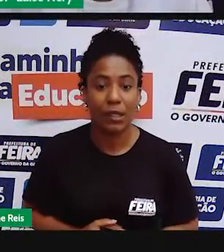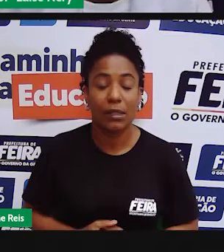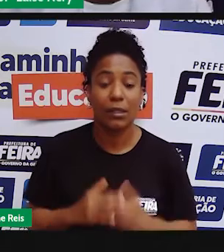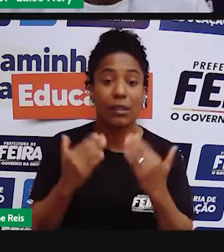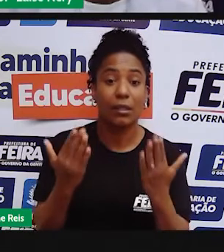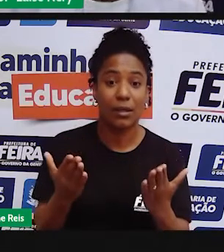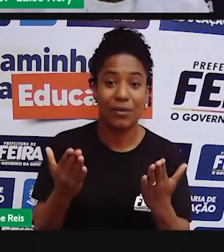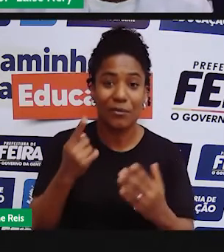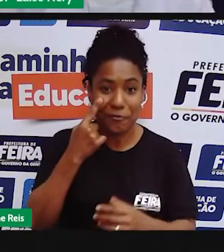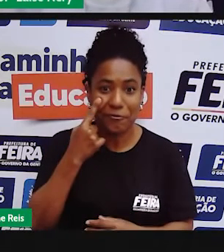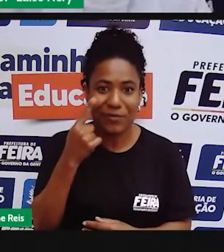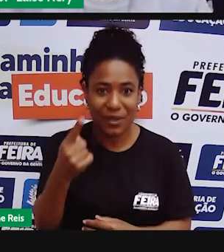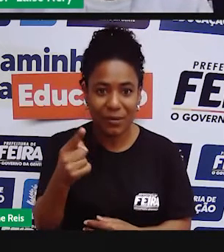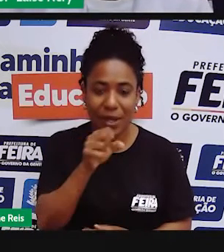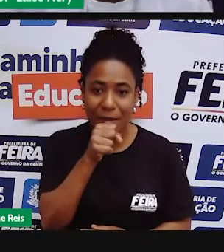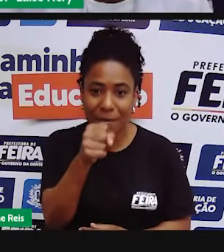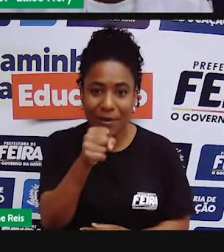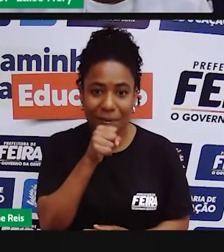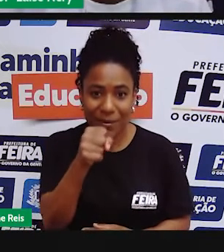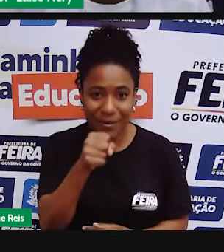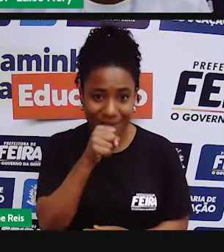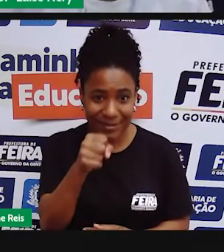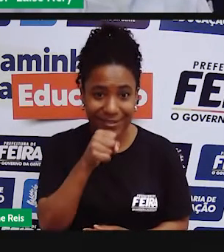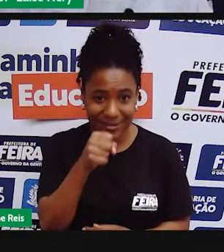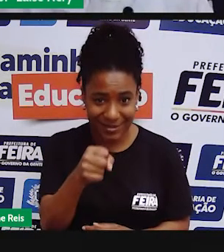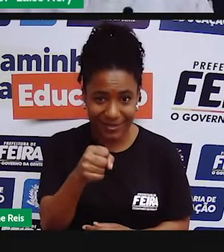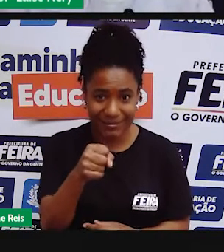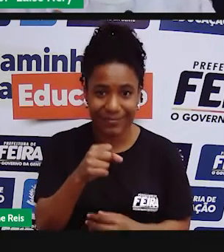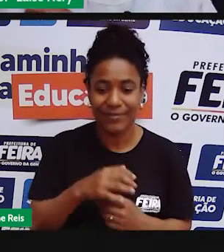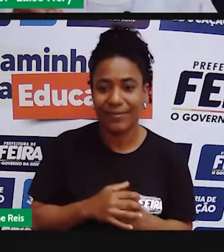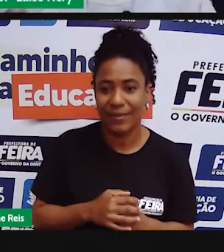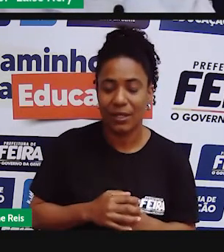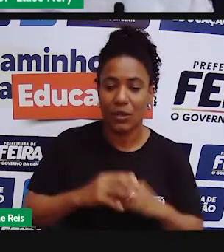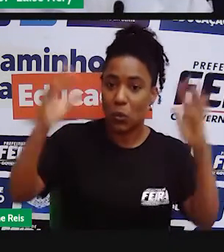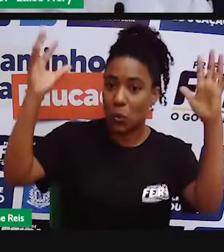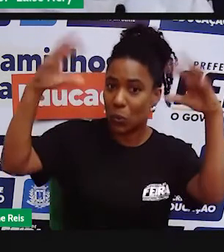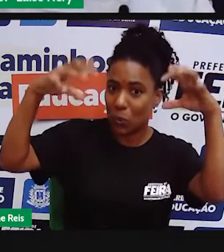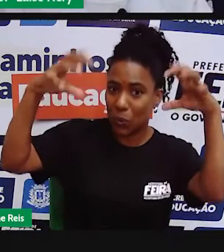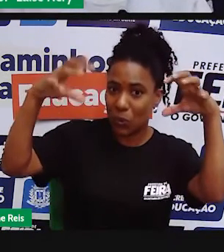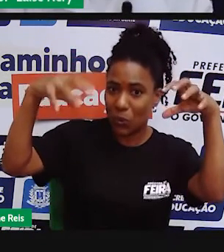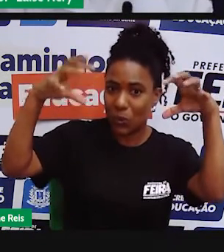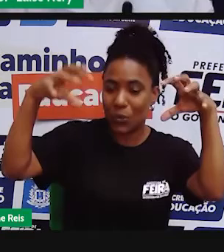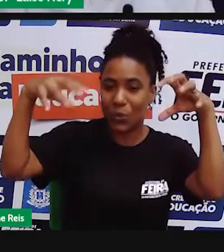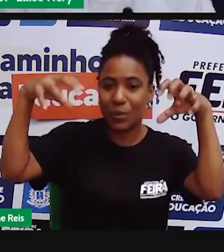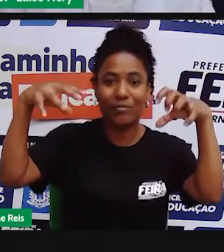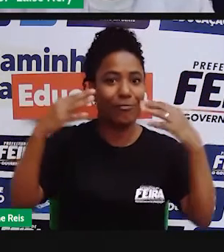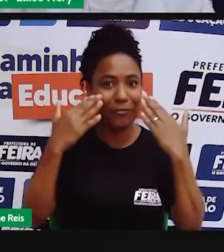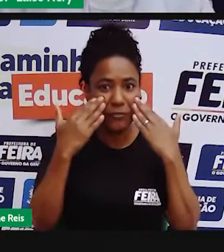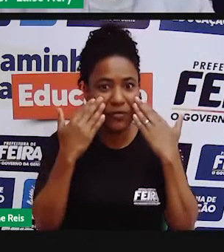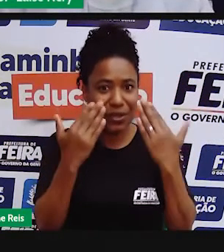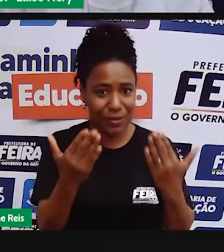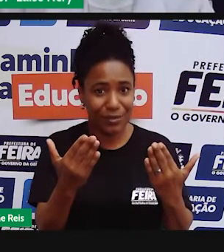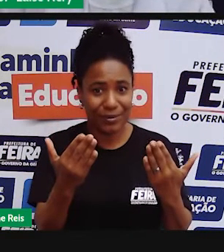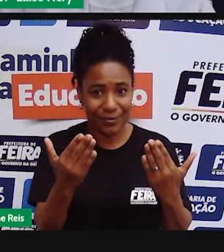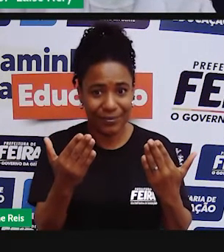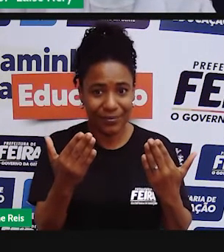Então, gente, como vocês viram aí na reportagem, com a chegada da chuva, é óbvio que